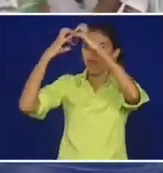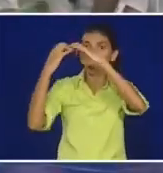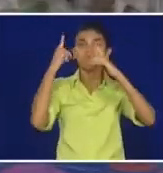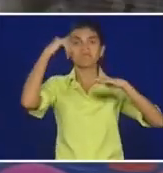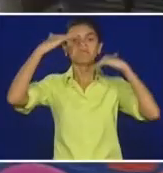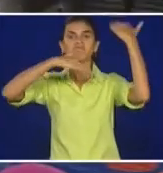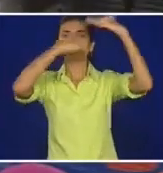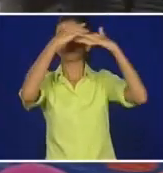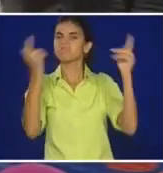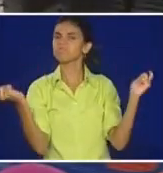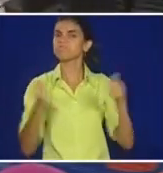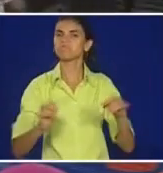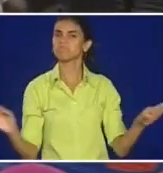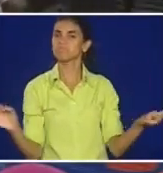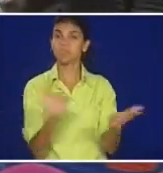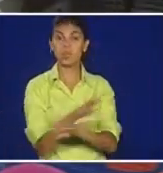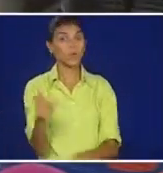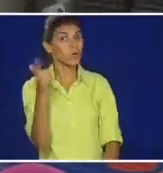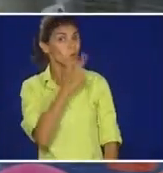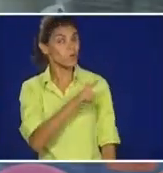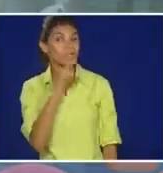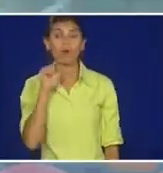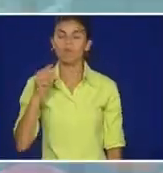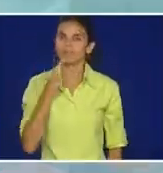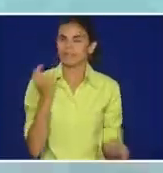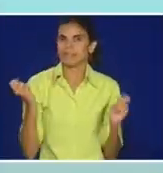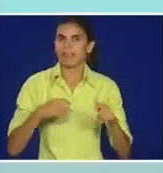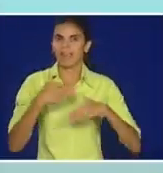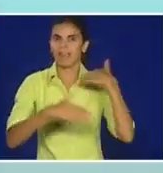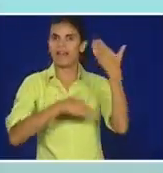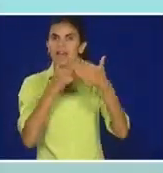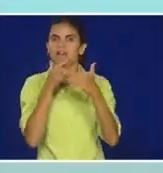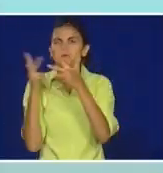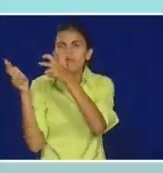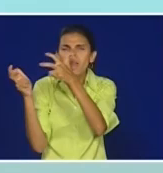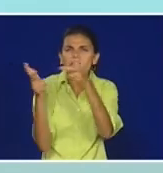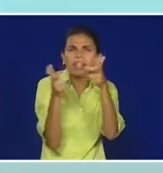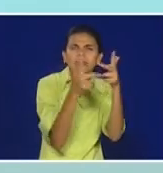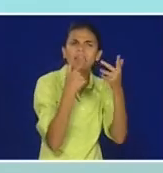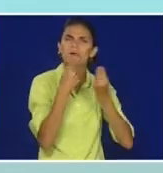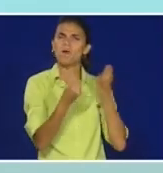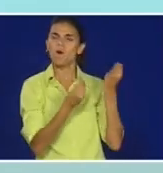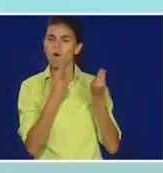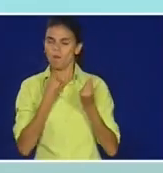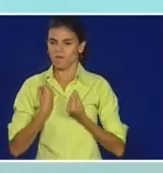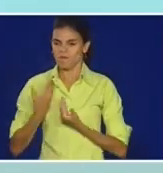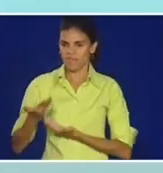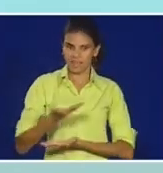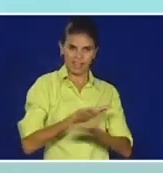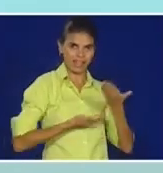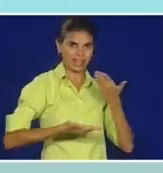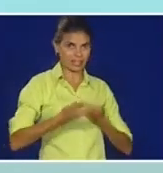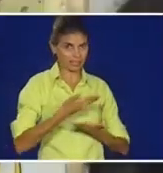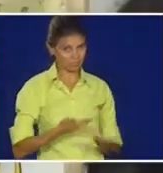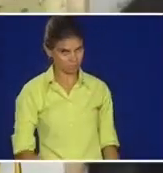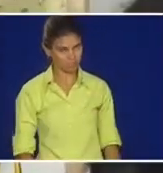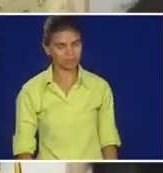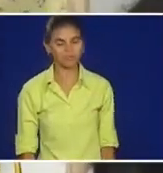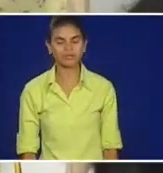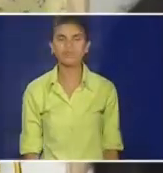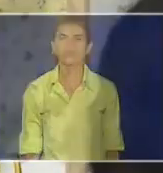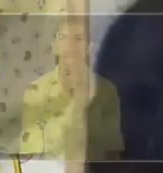ela consegue se desenvolver, mais ela tem possibilidade de perceber situações à volta dela.